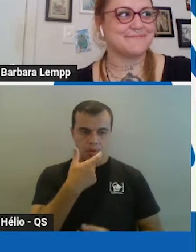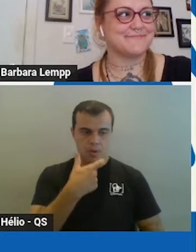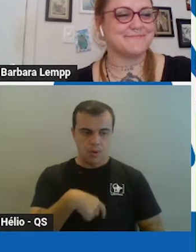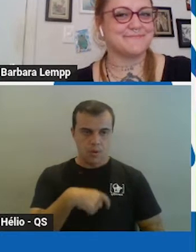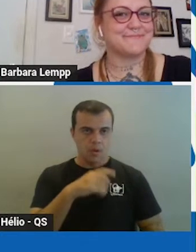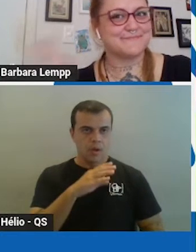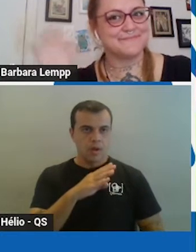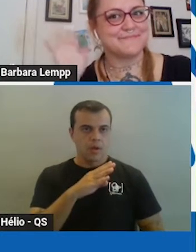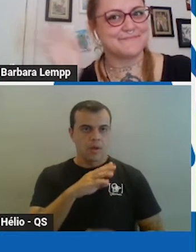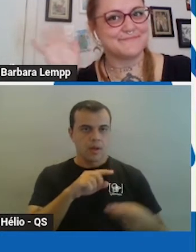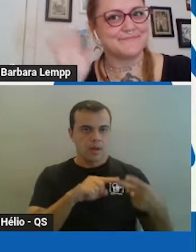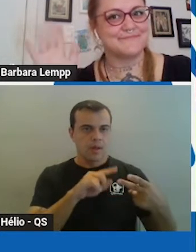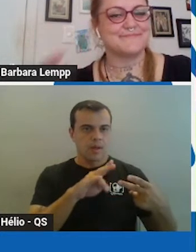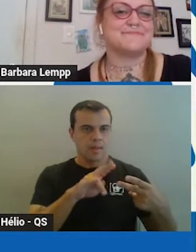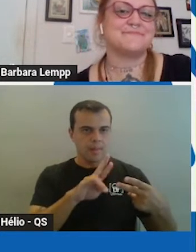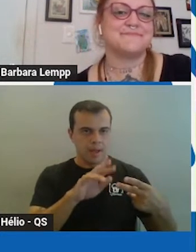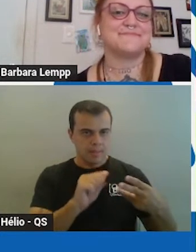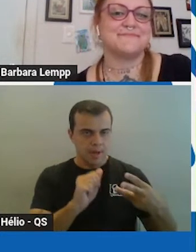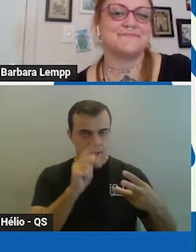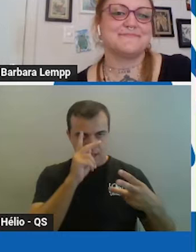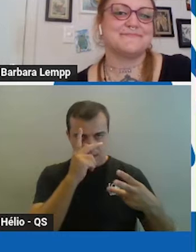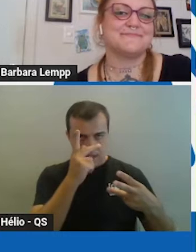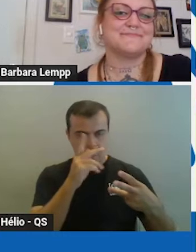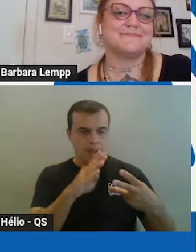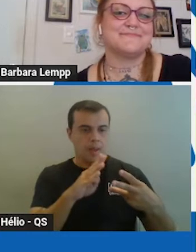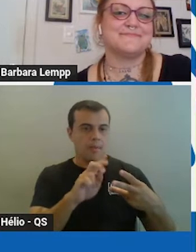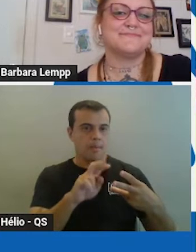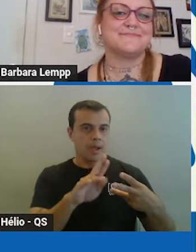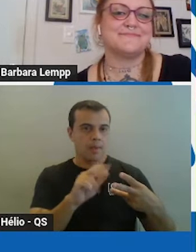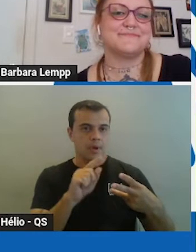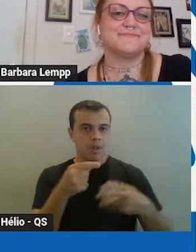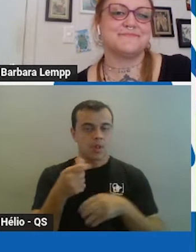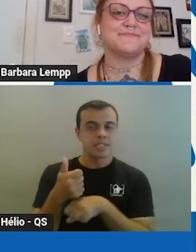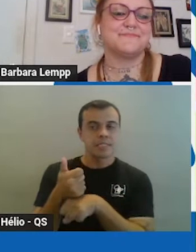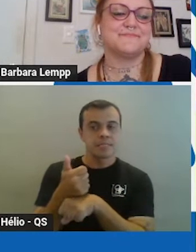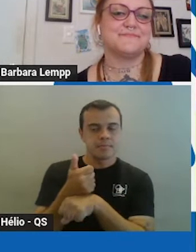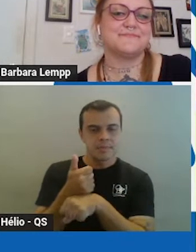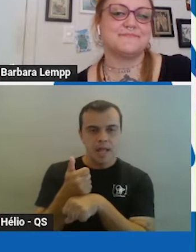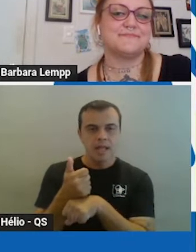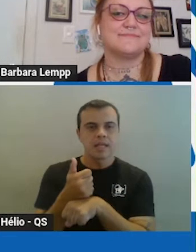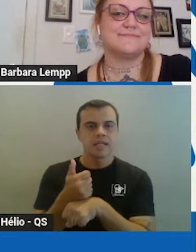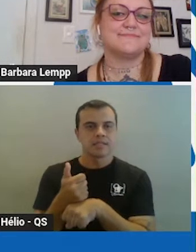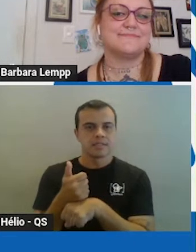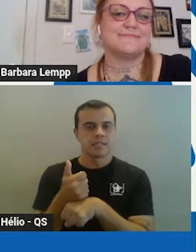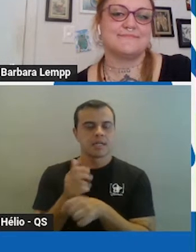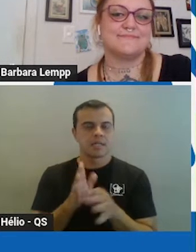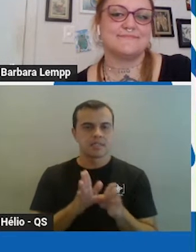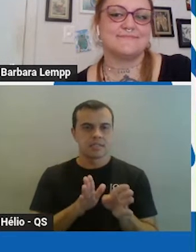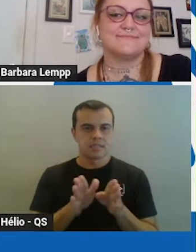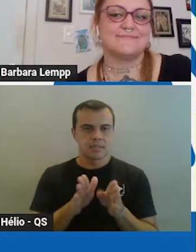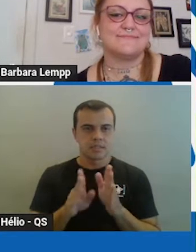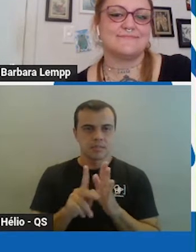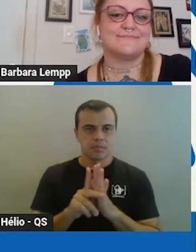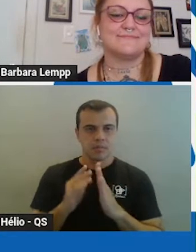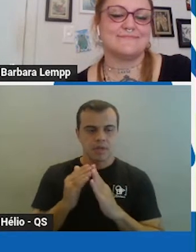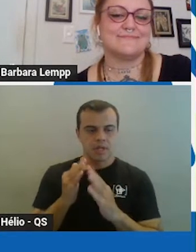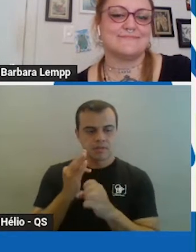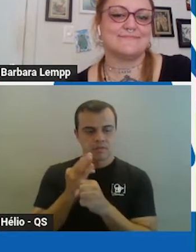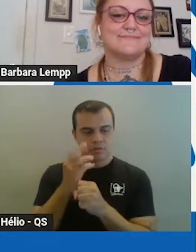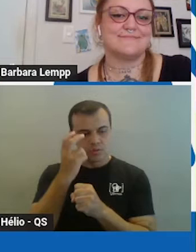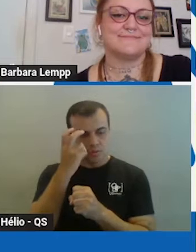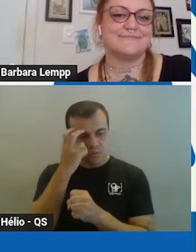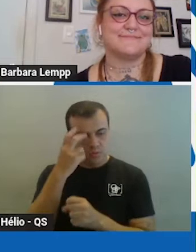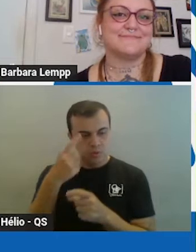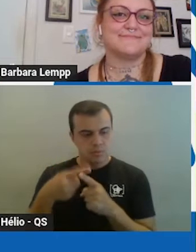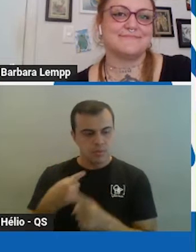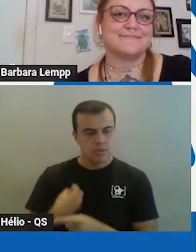Bárbara Lempe e Hélio. Bárbara é a nossa especialista em acessibilidade da Casa Fiat de Cultura, por isso que ela está